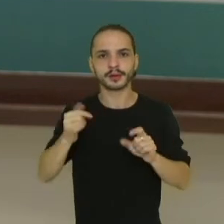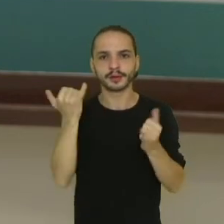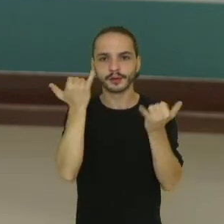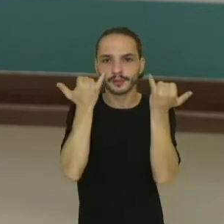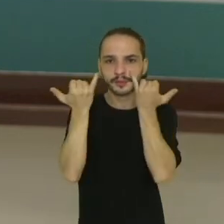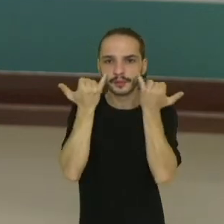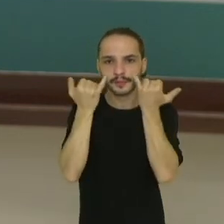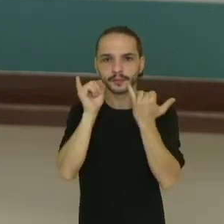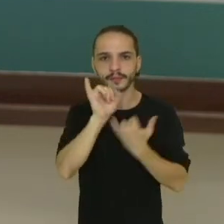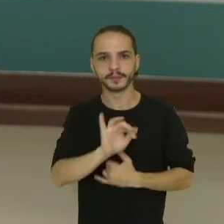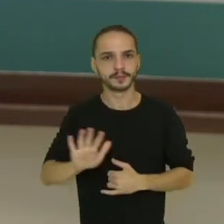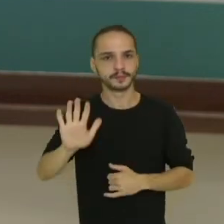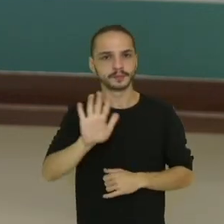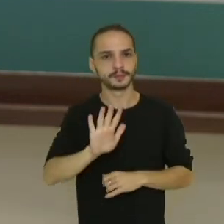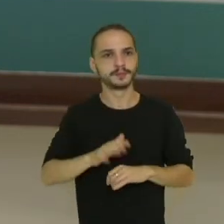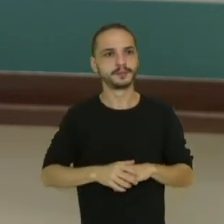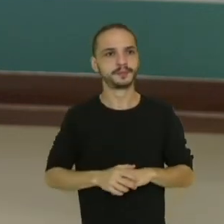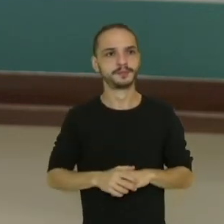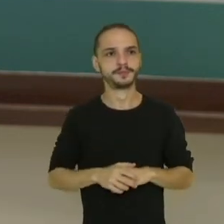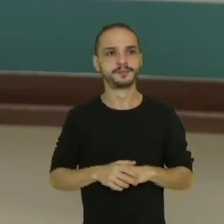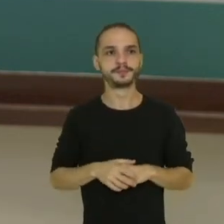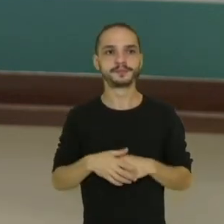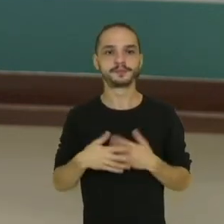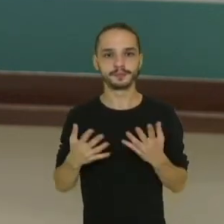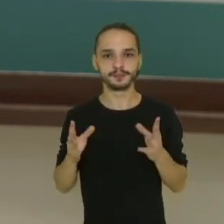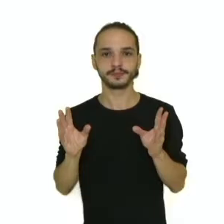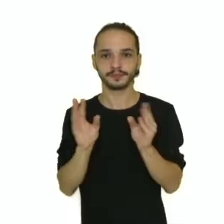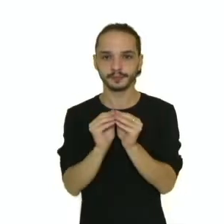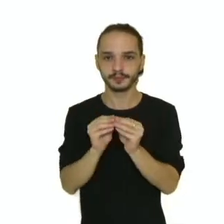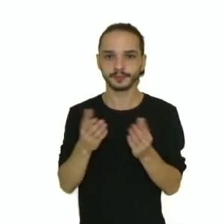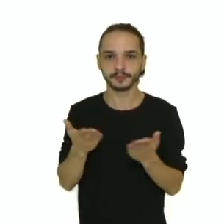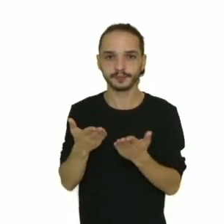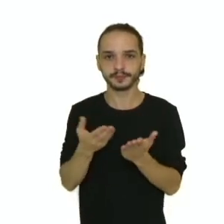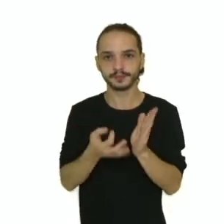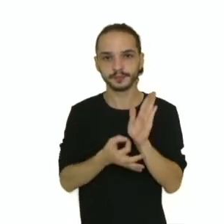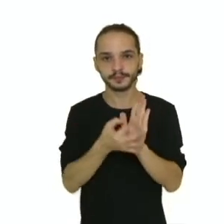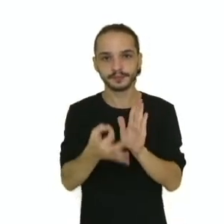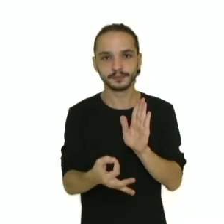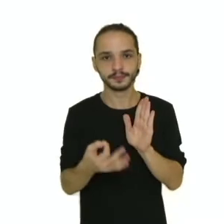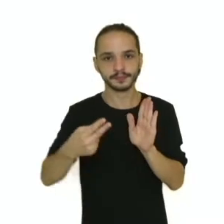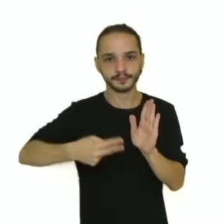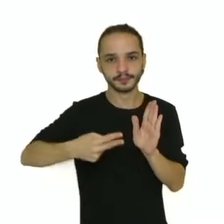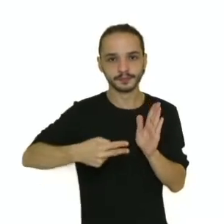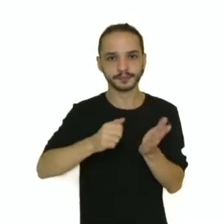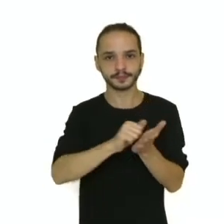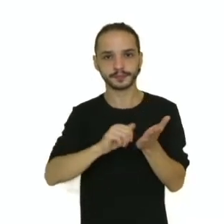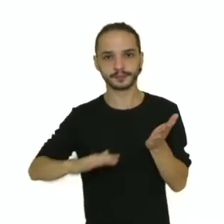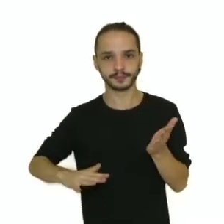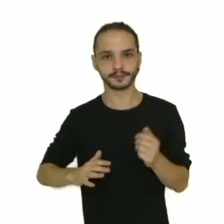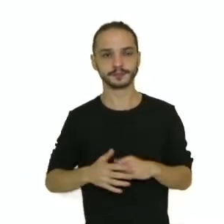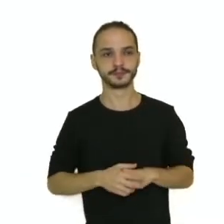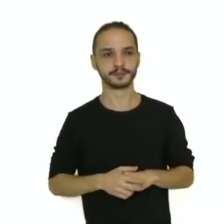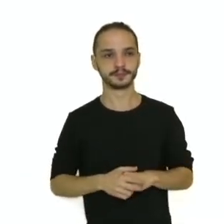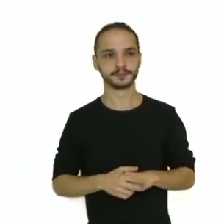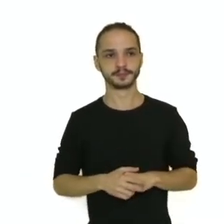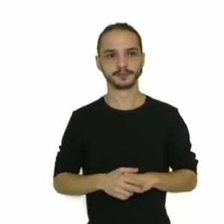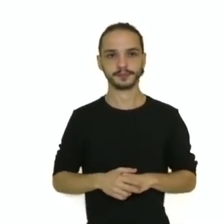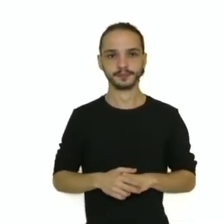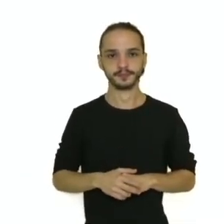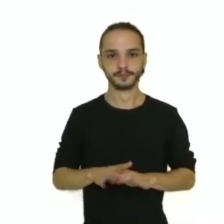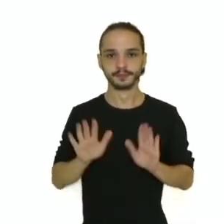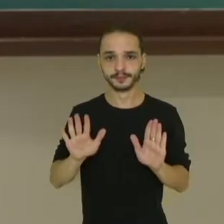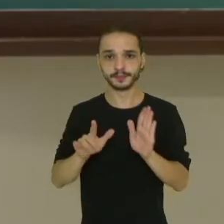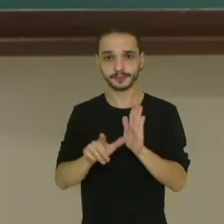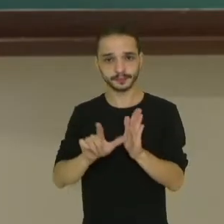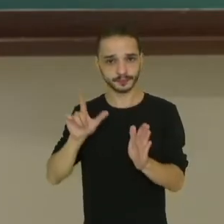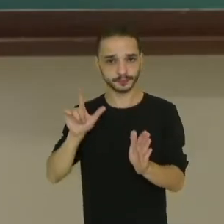infográficos. Então, com essas informações agora, a gente já sugere aí a segunda atividade, certo? Antes de irmos para a segunda